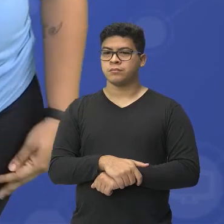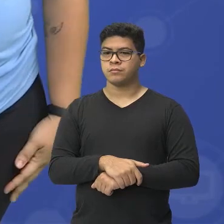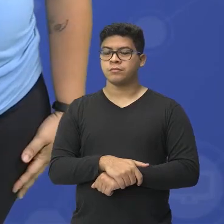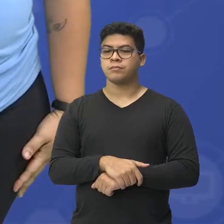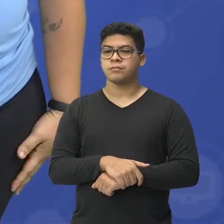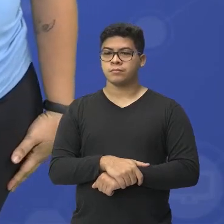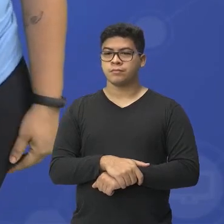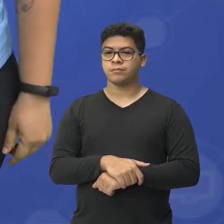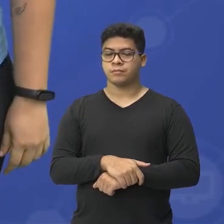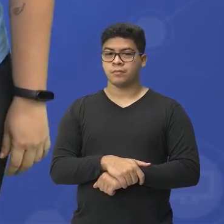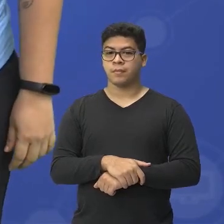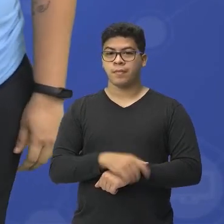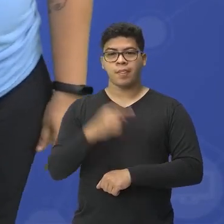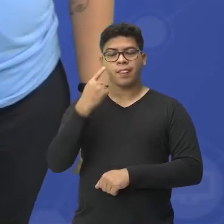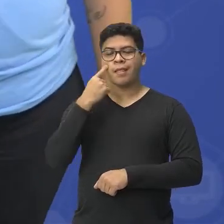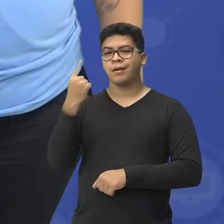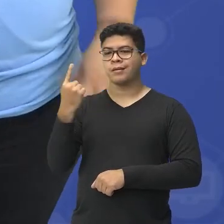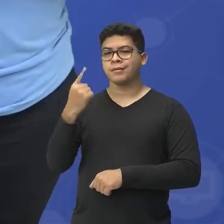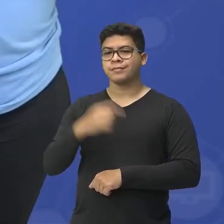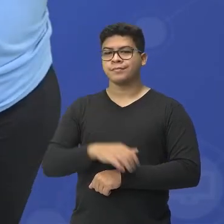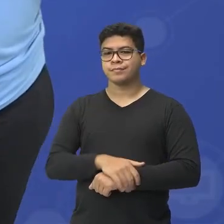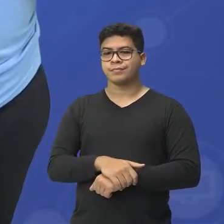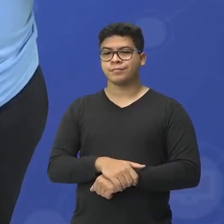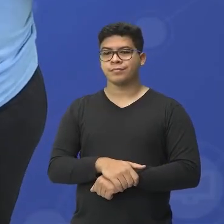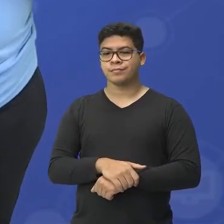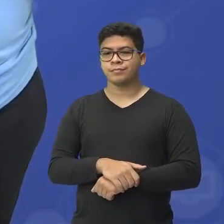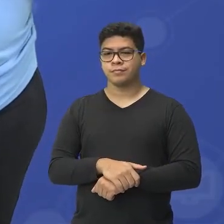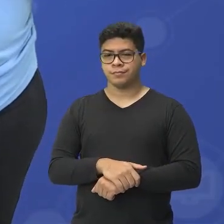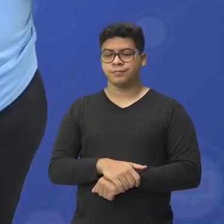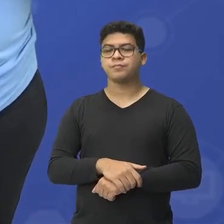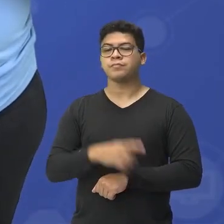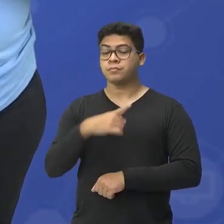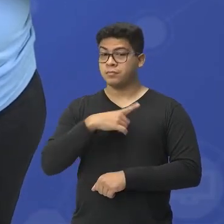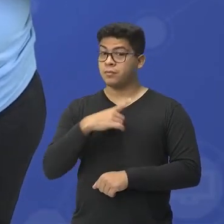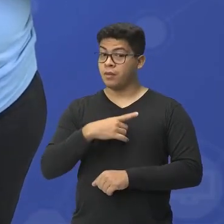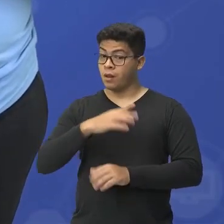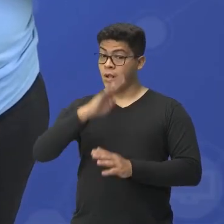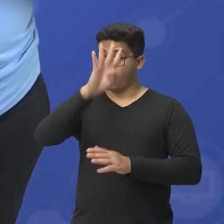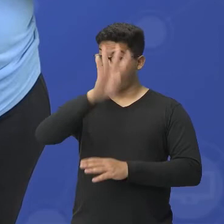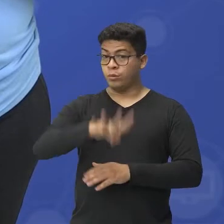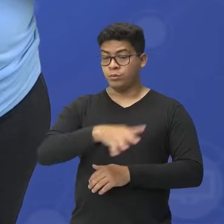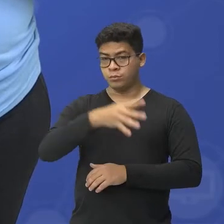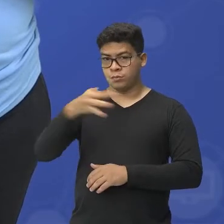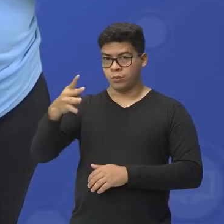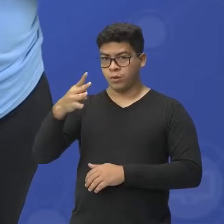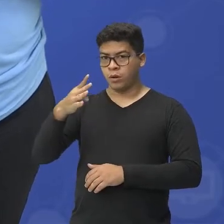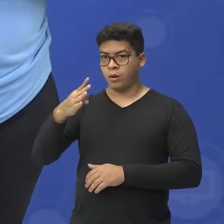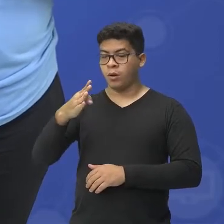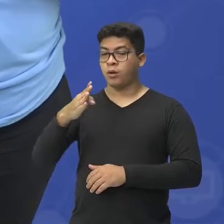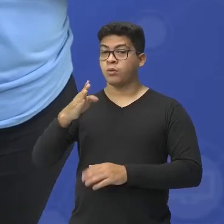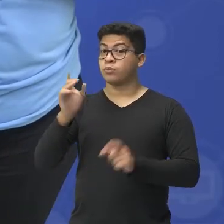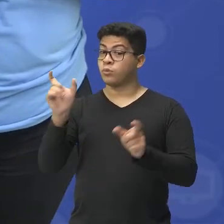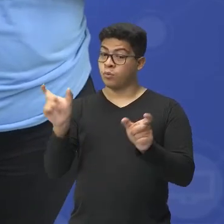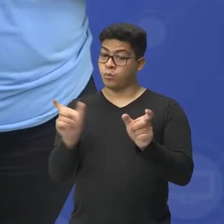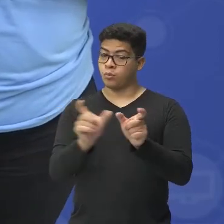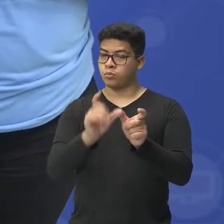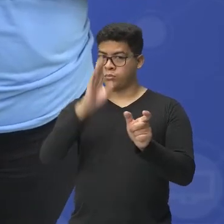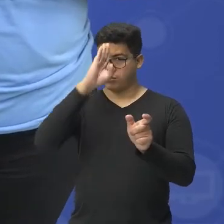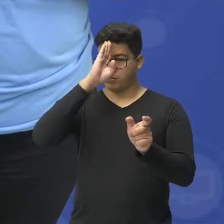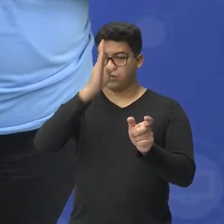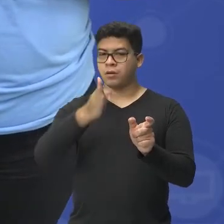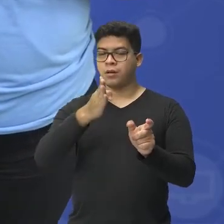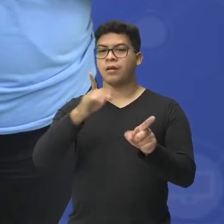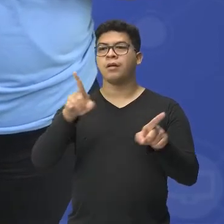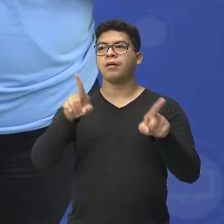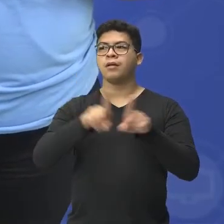Olha só, temos aqui, ó, nós vimos a lista de pronome complemento direto da primeira vez, e aqui eu tenho